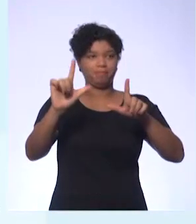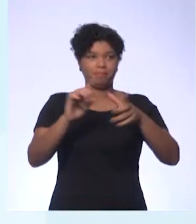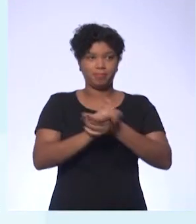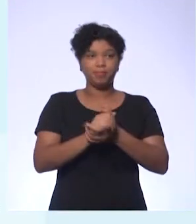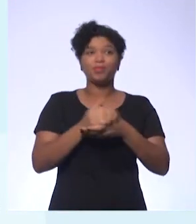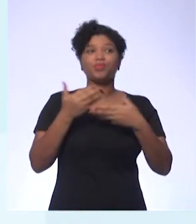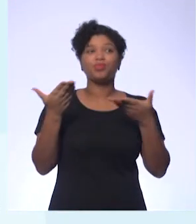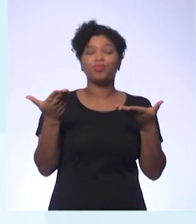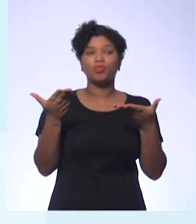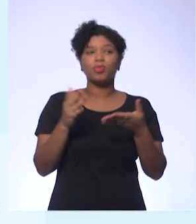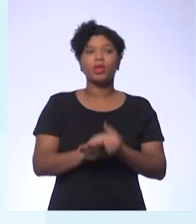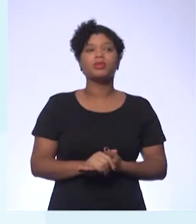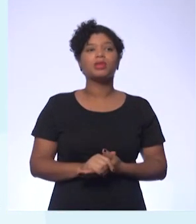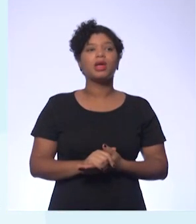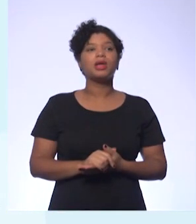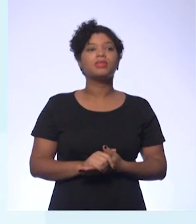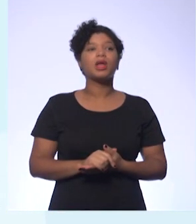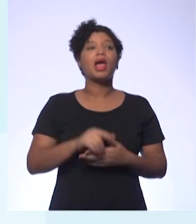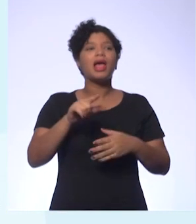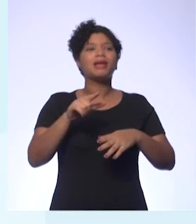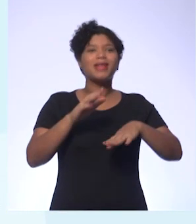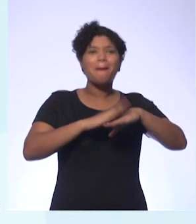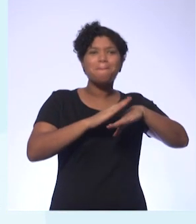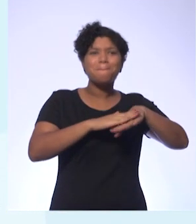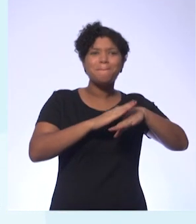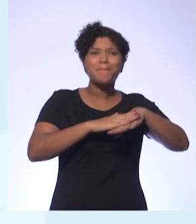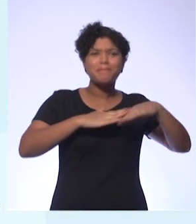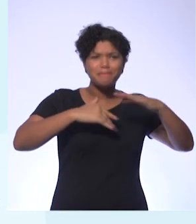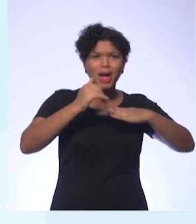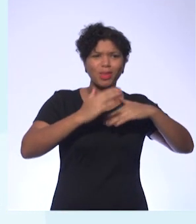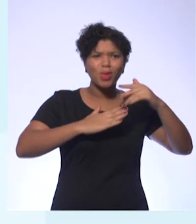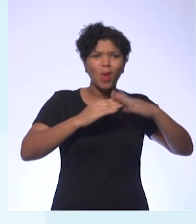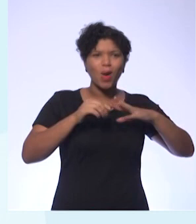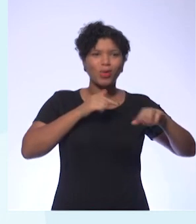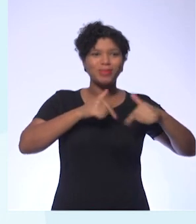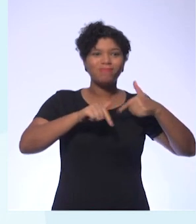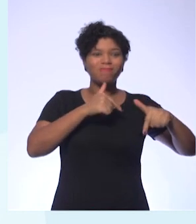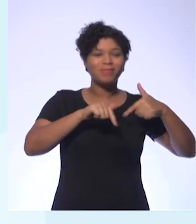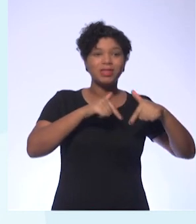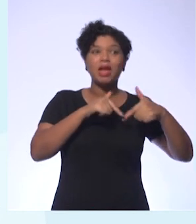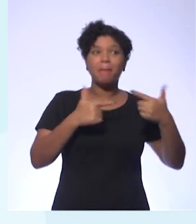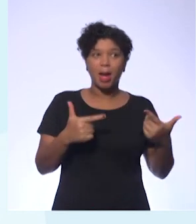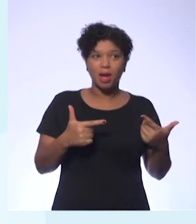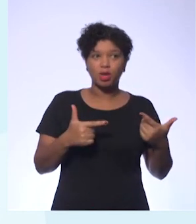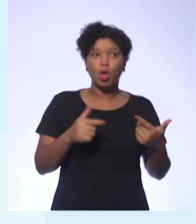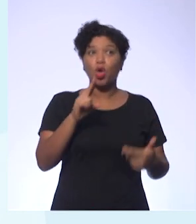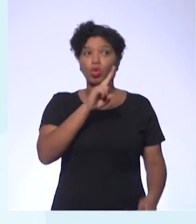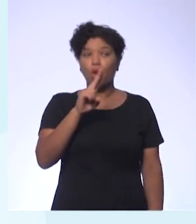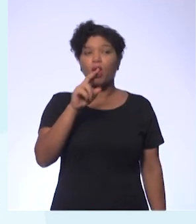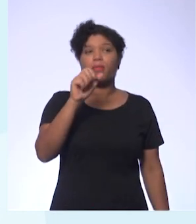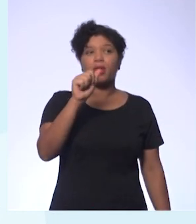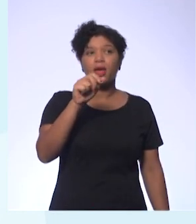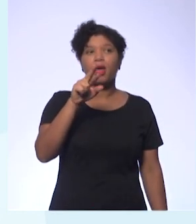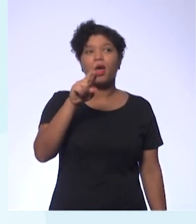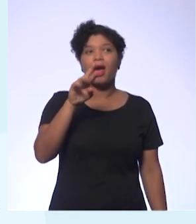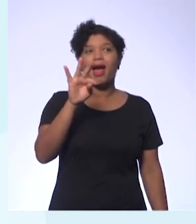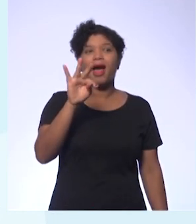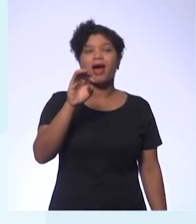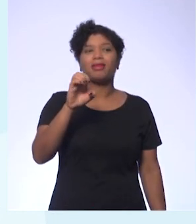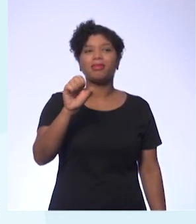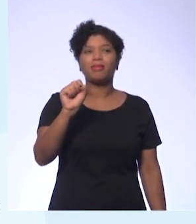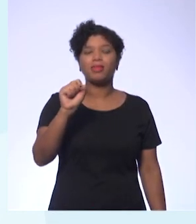Olha lá. O artesanato. Então, o que é? É o trabalho manual. O trabalhador ele possui os meios de produção